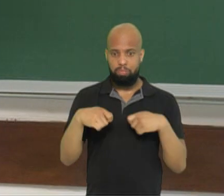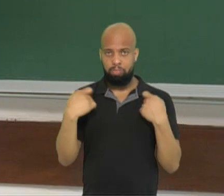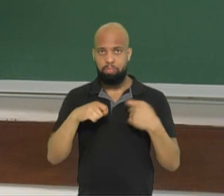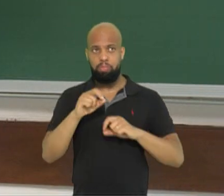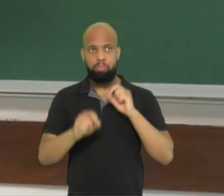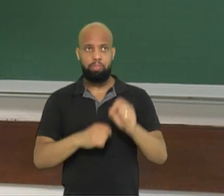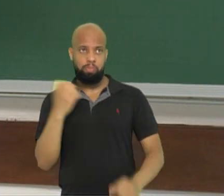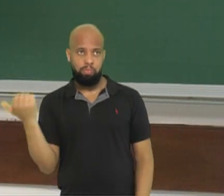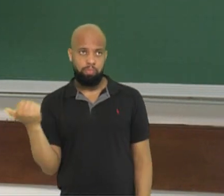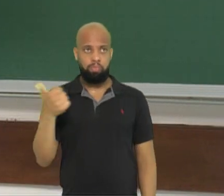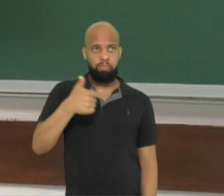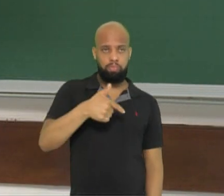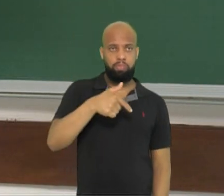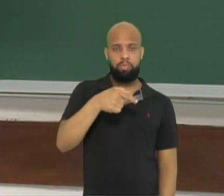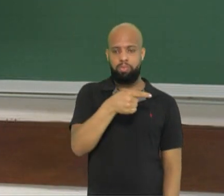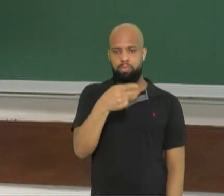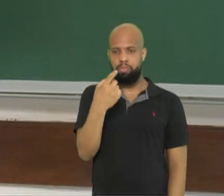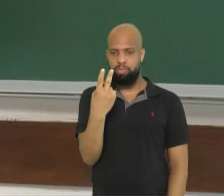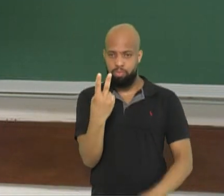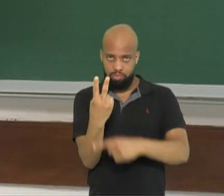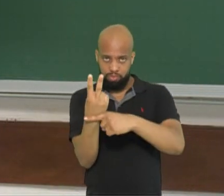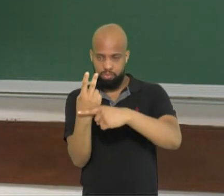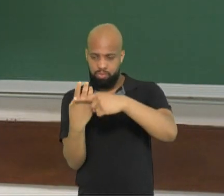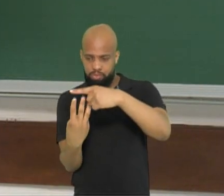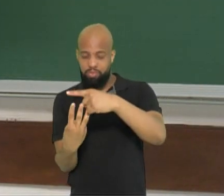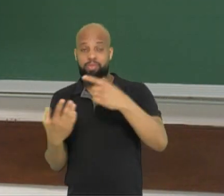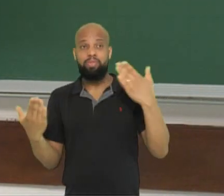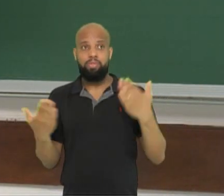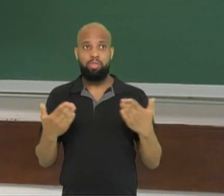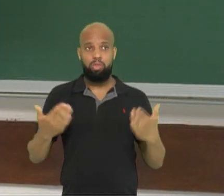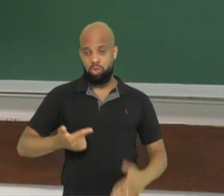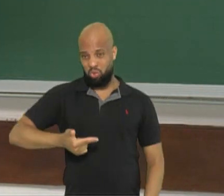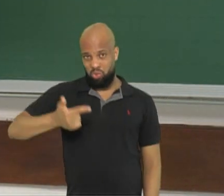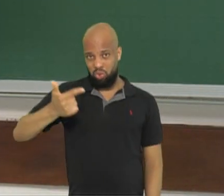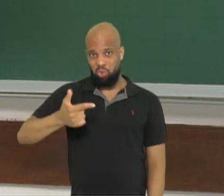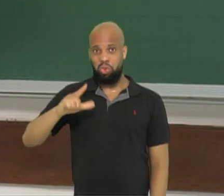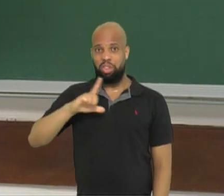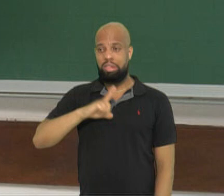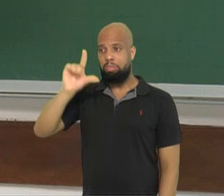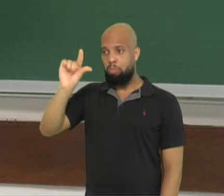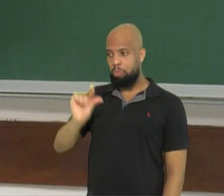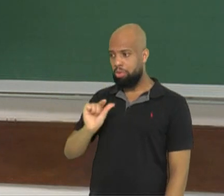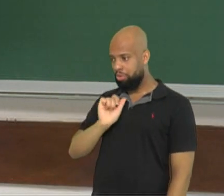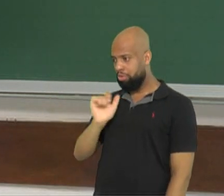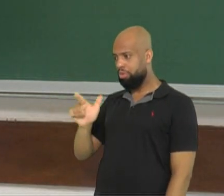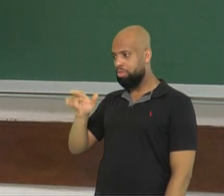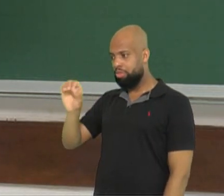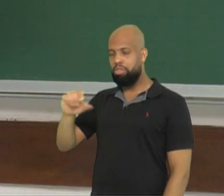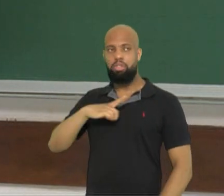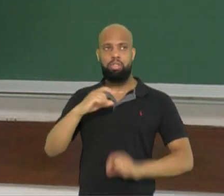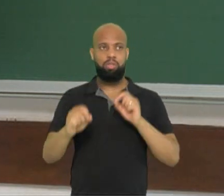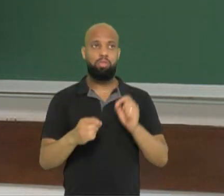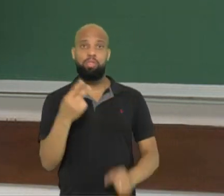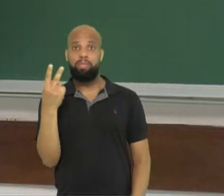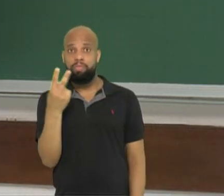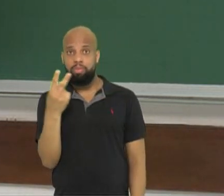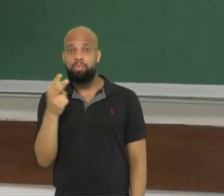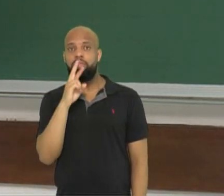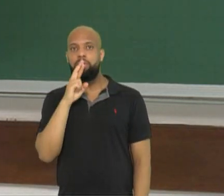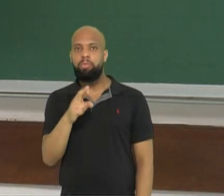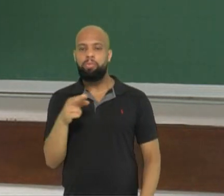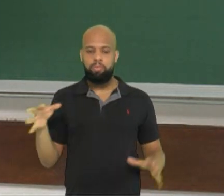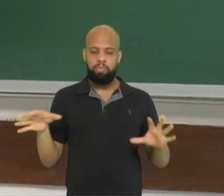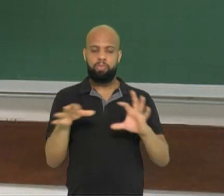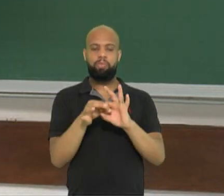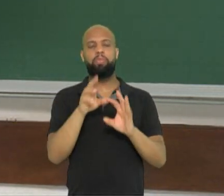menos 2/3, tá? Para o segundo tem que ser menor que 0. Então, a intersecção das duas respostas é o